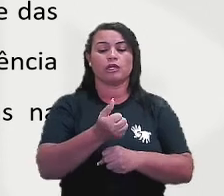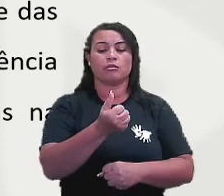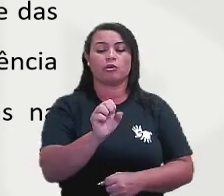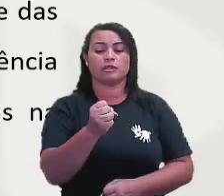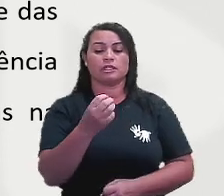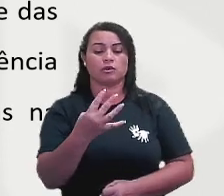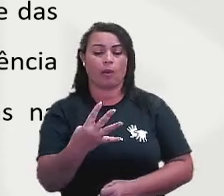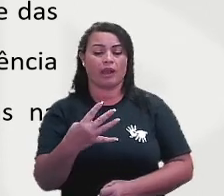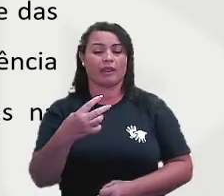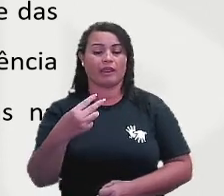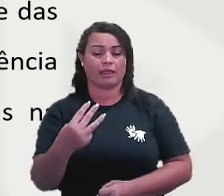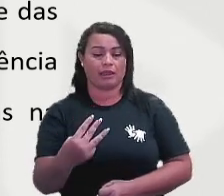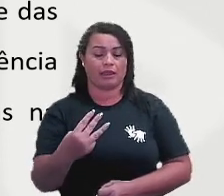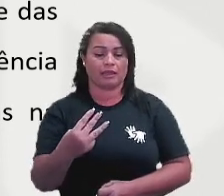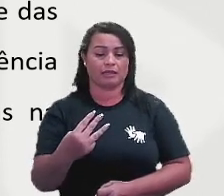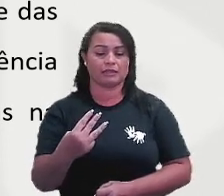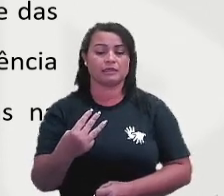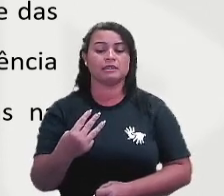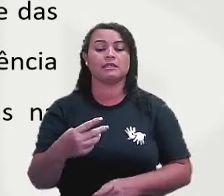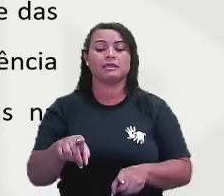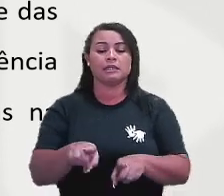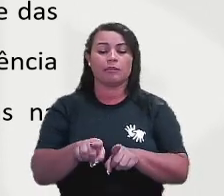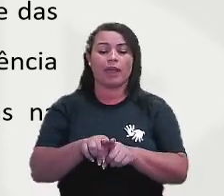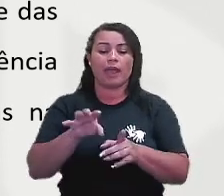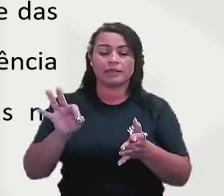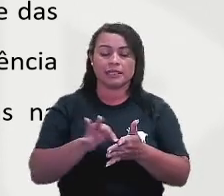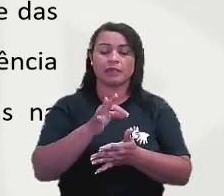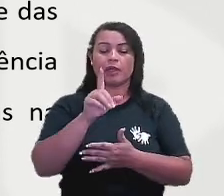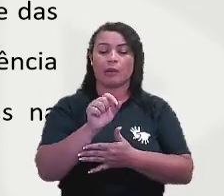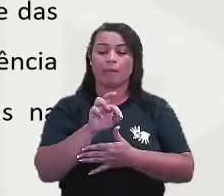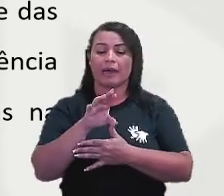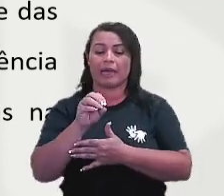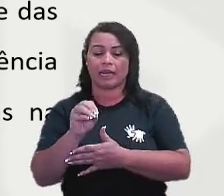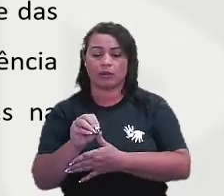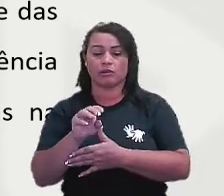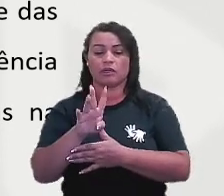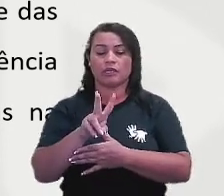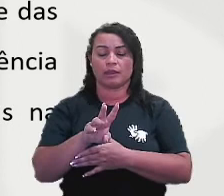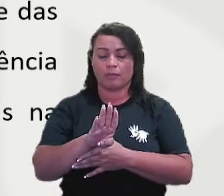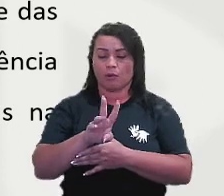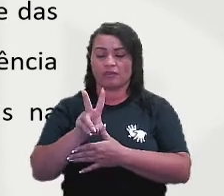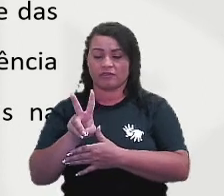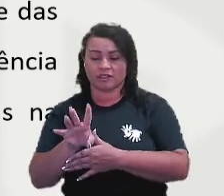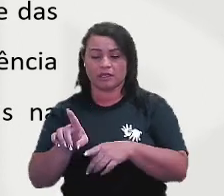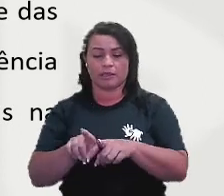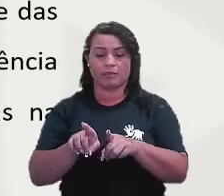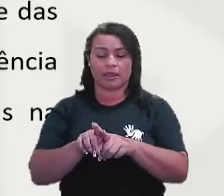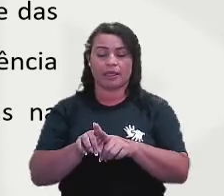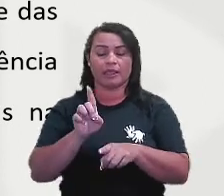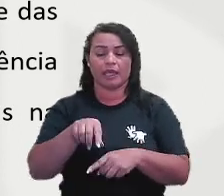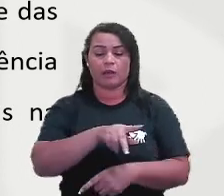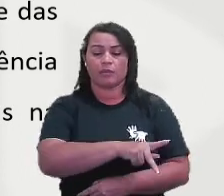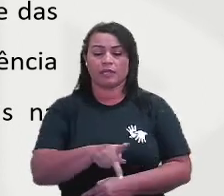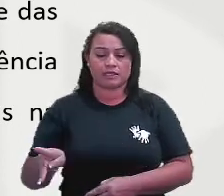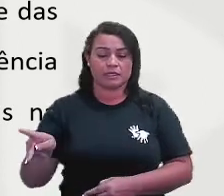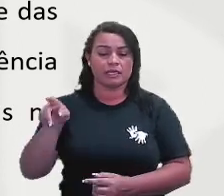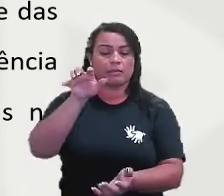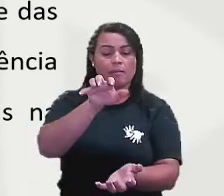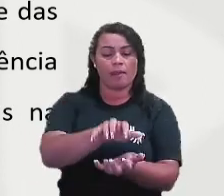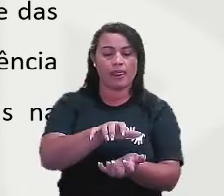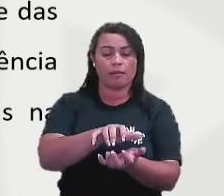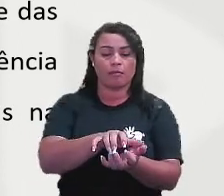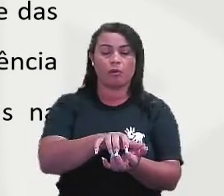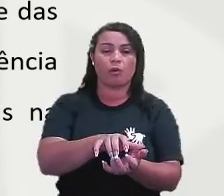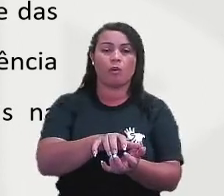Barão da Boa Vista, então presidente da província de Pernambuco, foi elevada à condição de